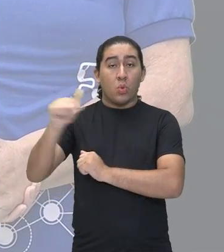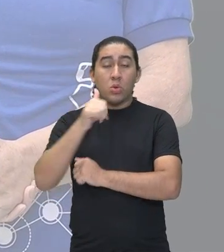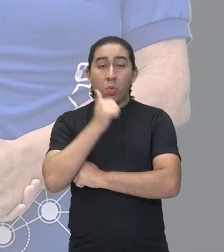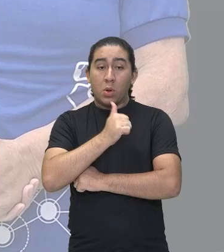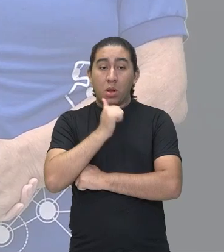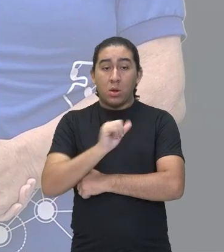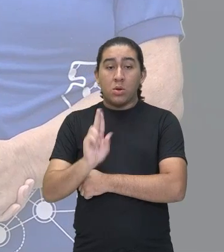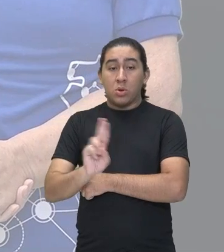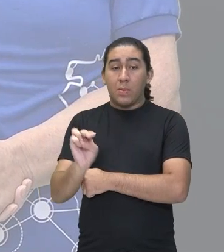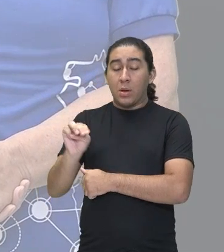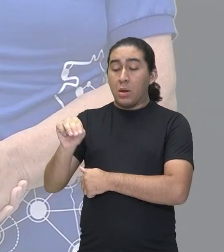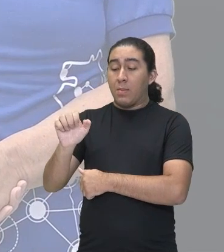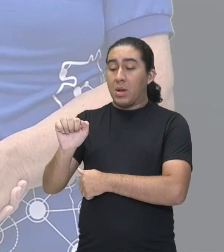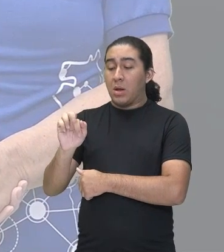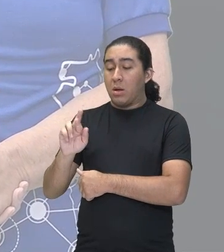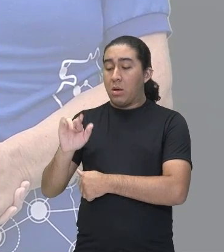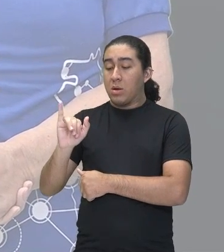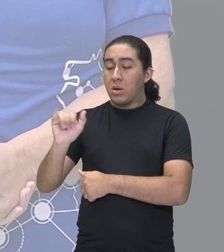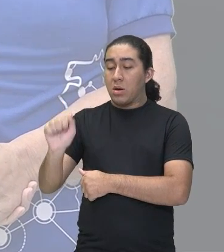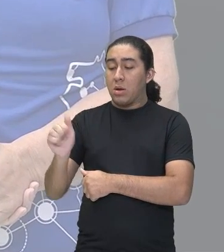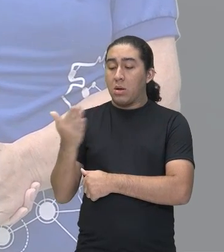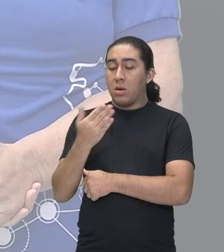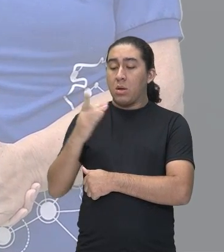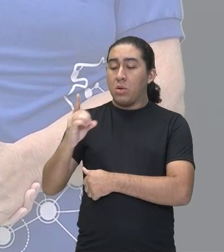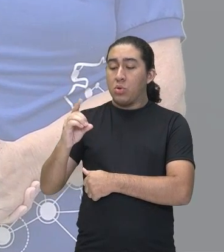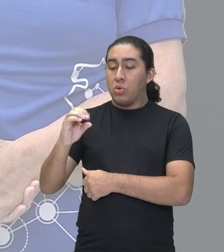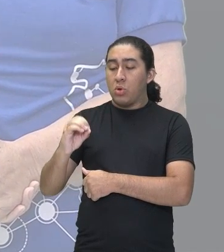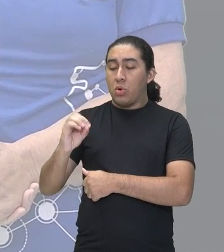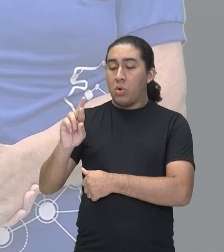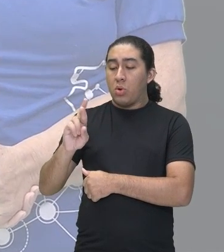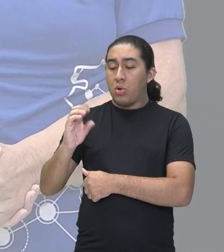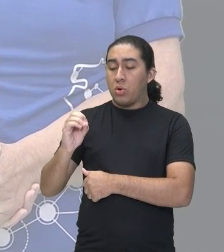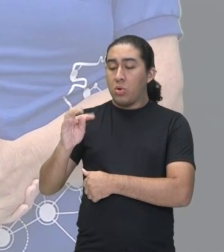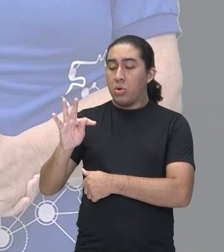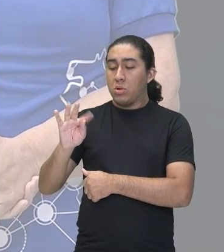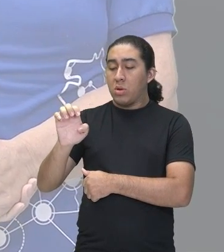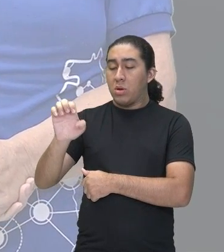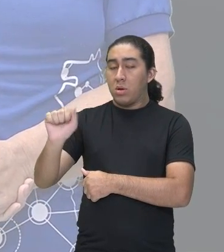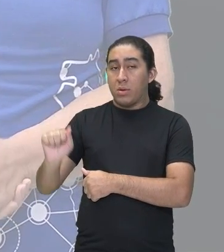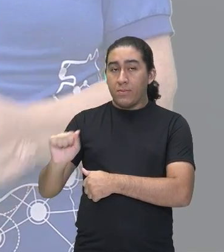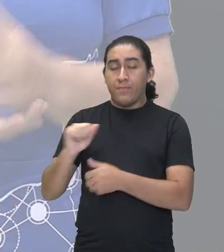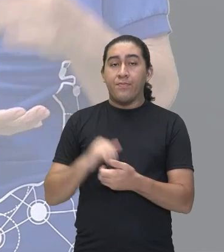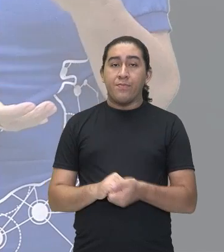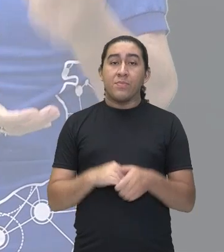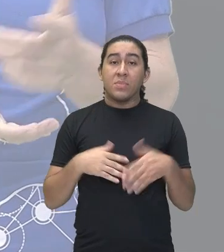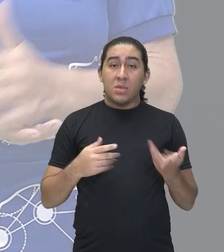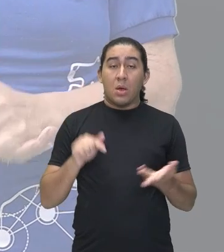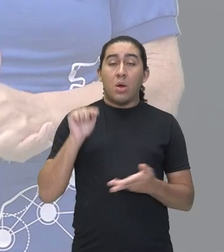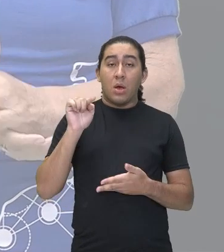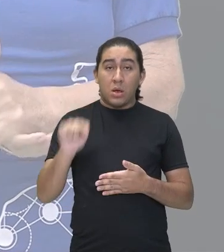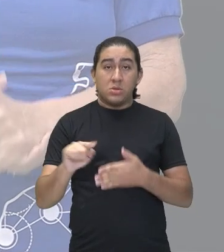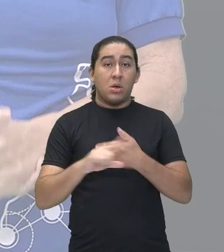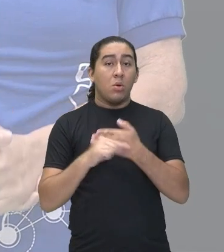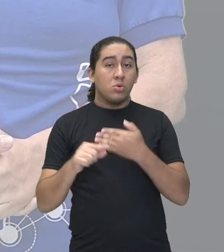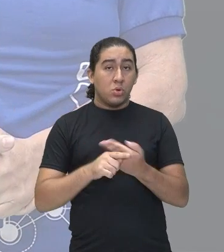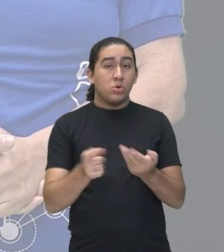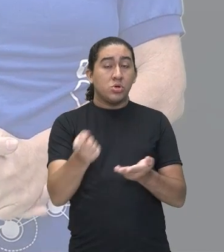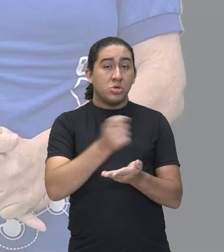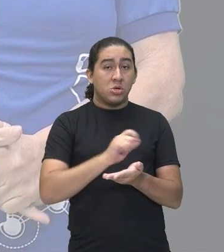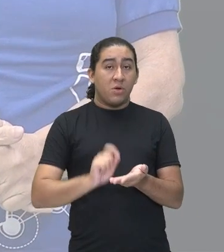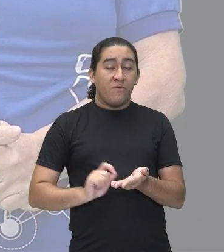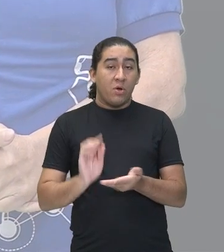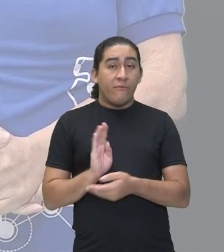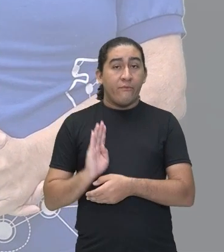era comum os poetas árcades escreverem com pseudônimos. Então, eles escreviam com pseudônimos,